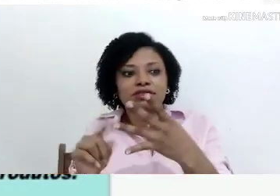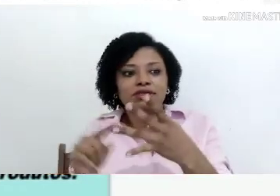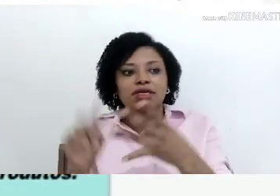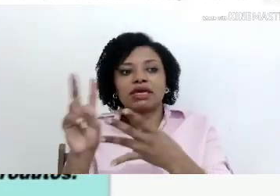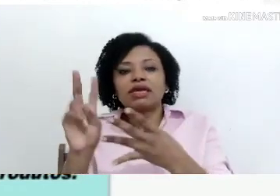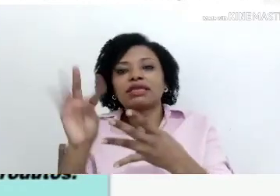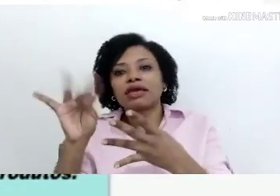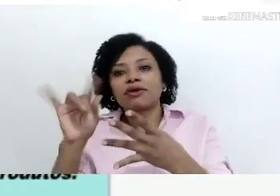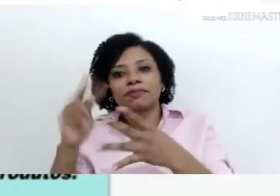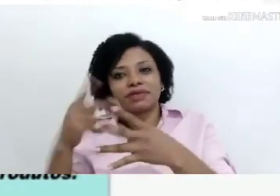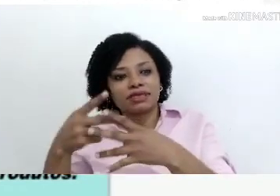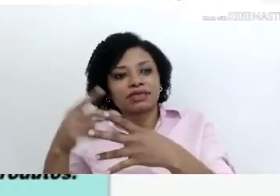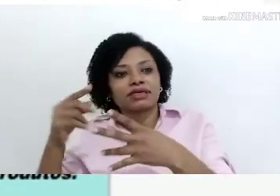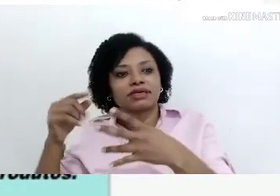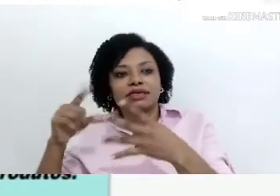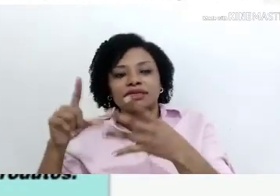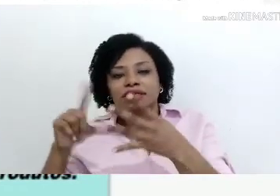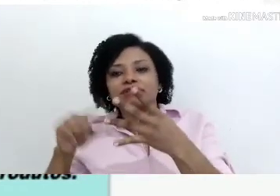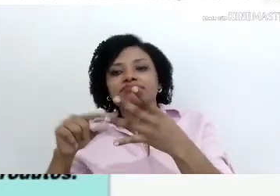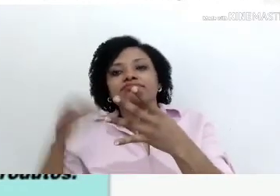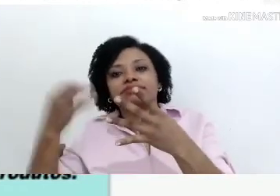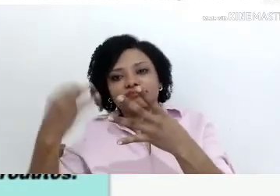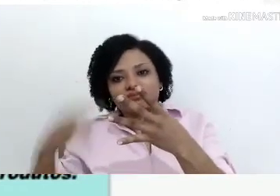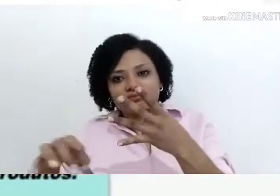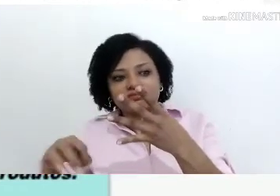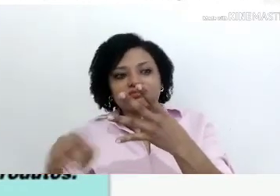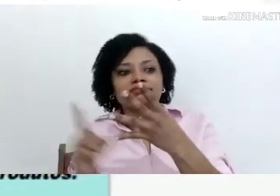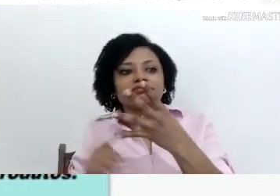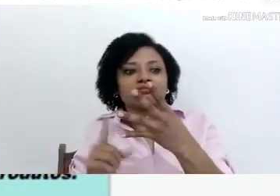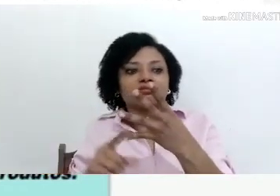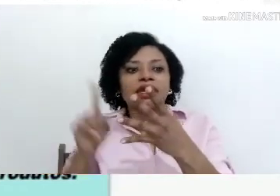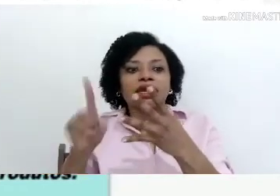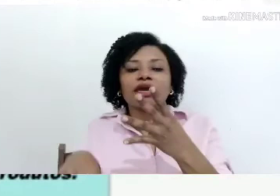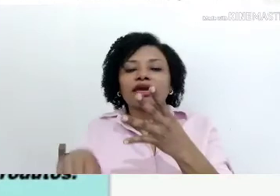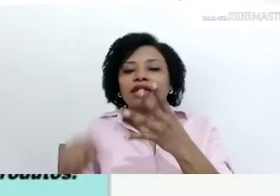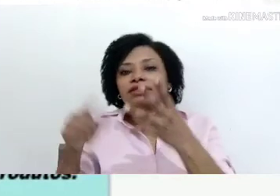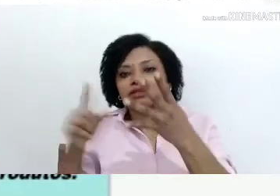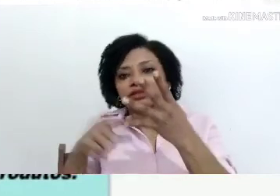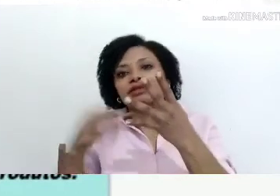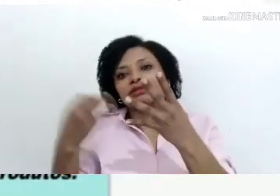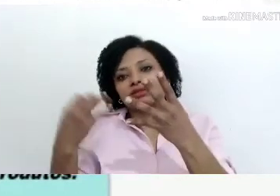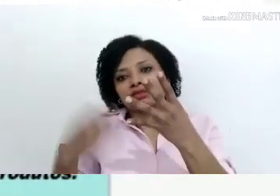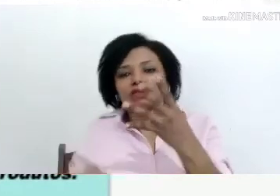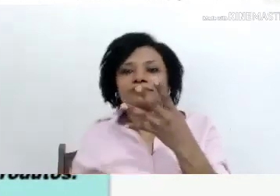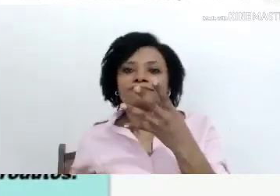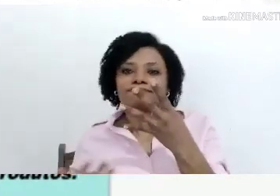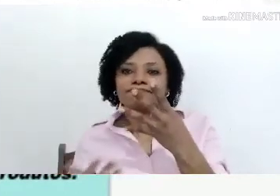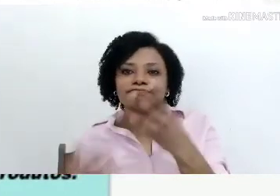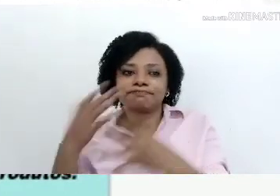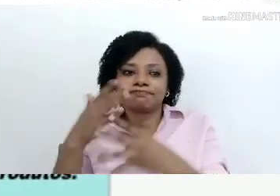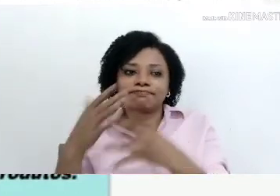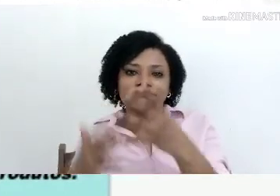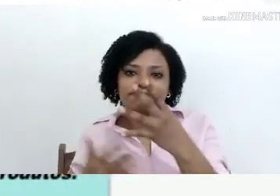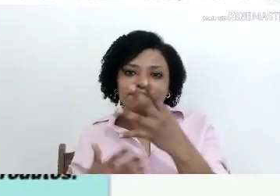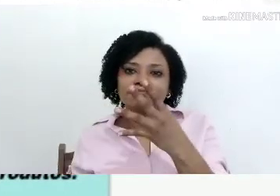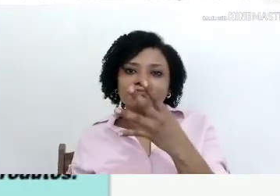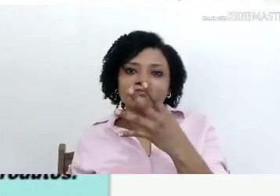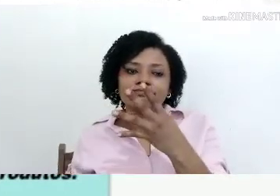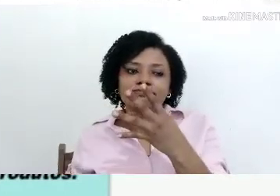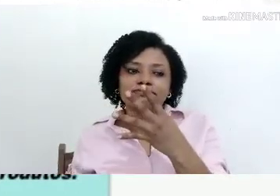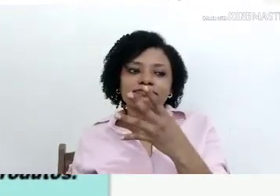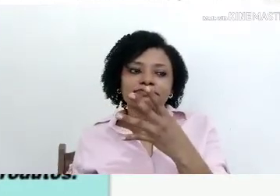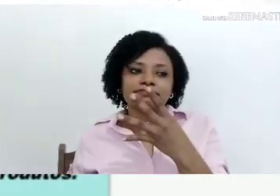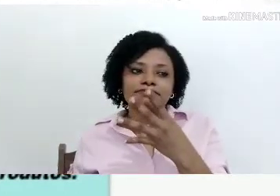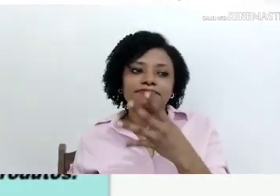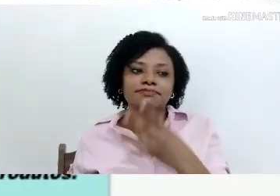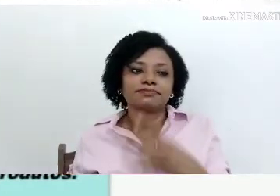também. E a variação de entalpia negativa, como é exotérmico, sim, também é negativa. Então, 1, 2, 3 e